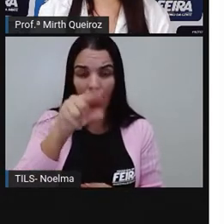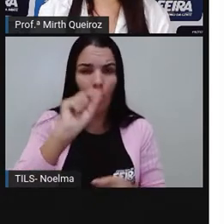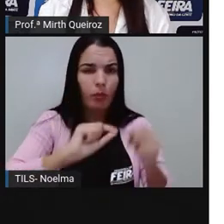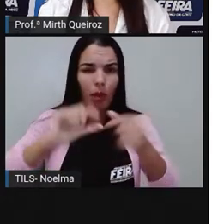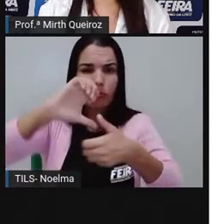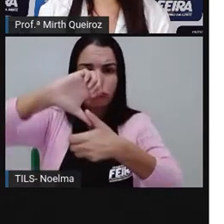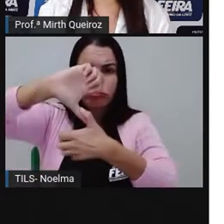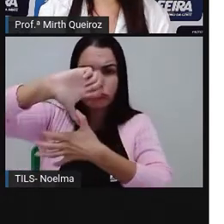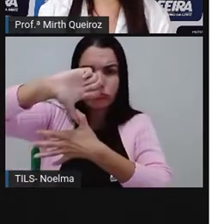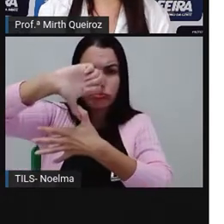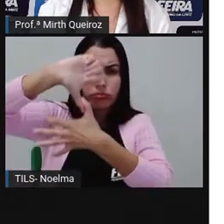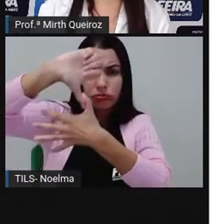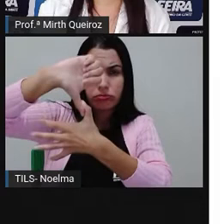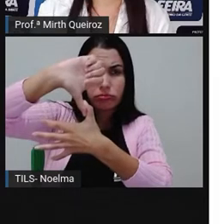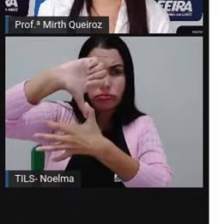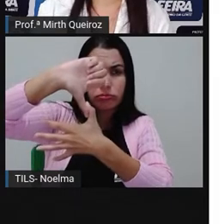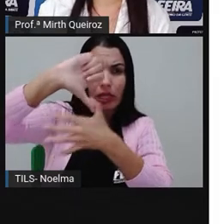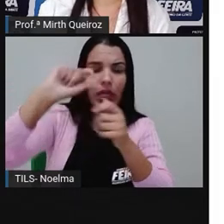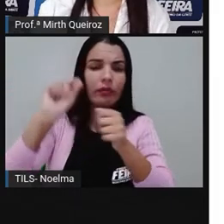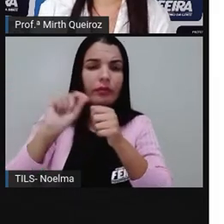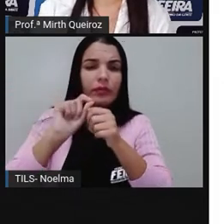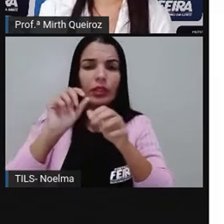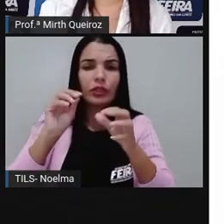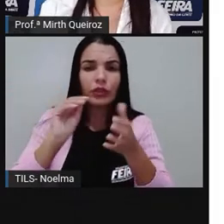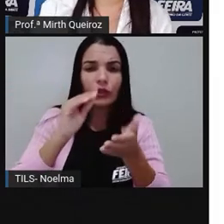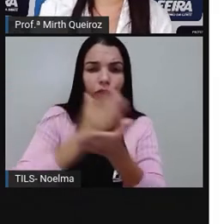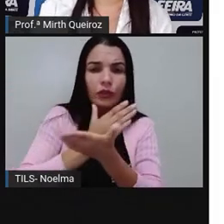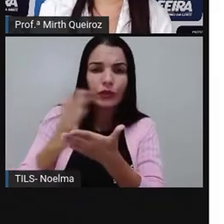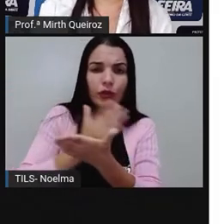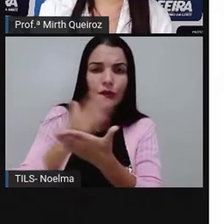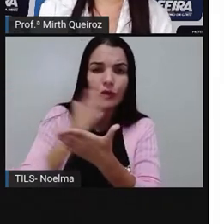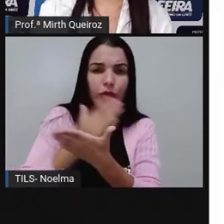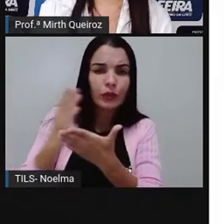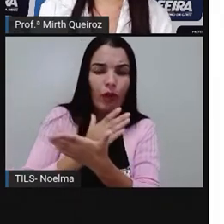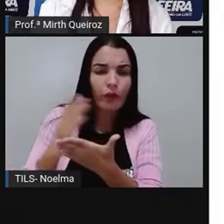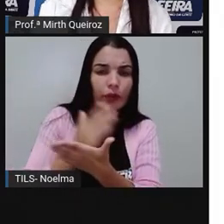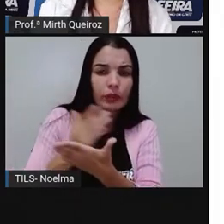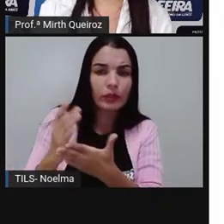governos gerais. Esses três, até Mendes Sá,